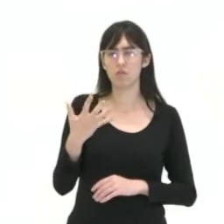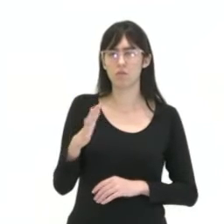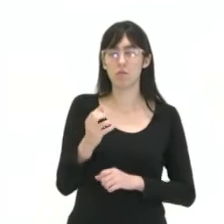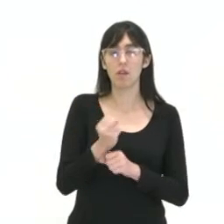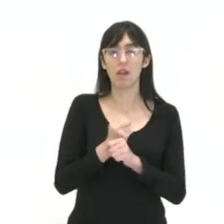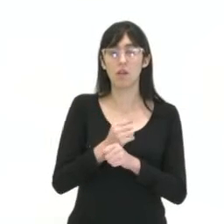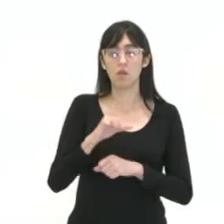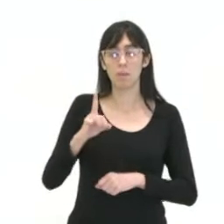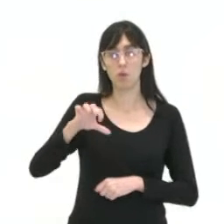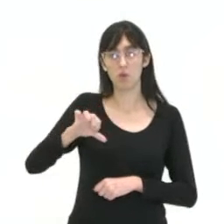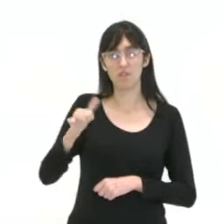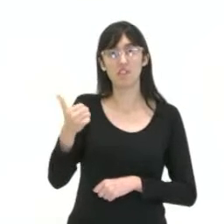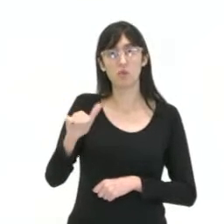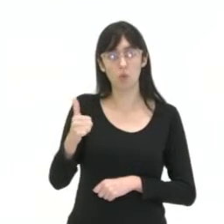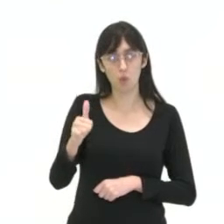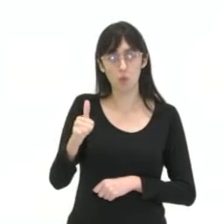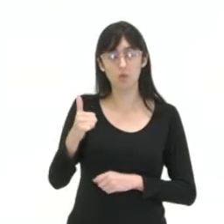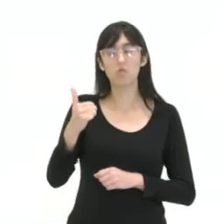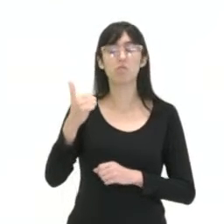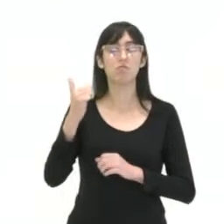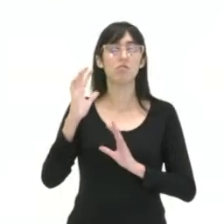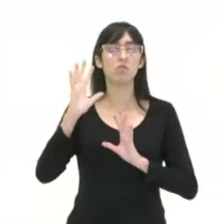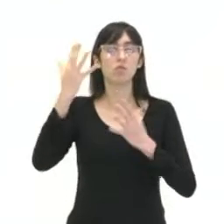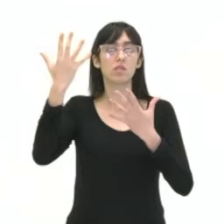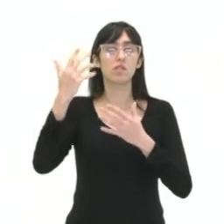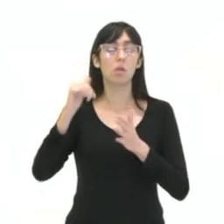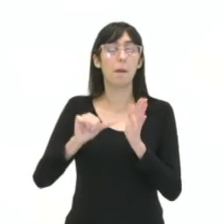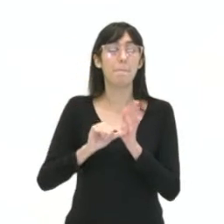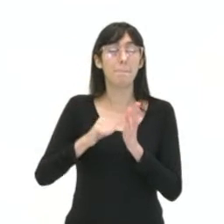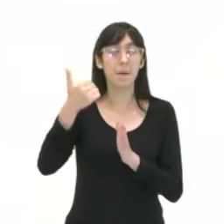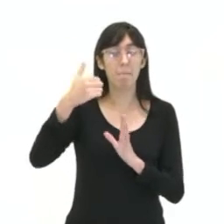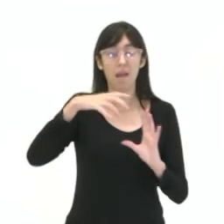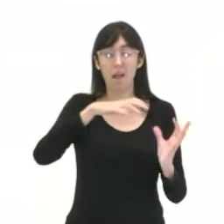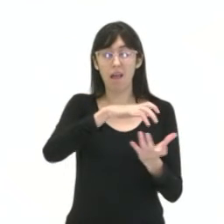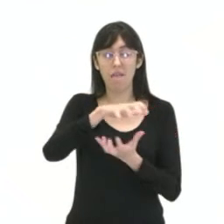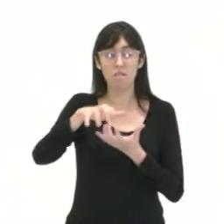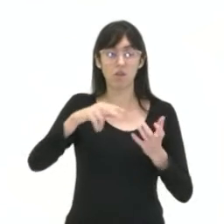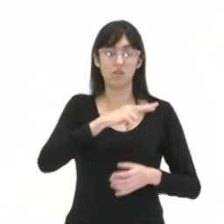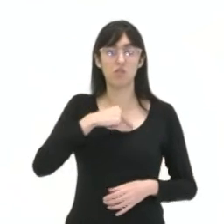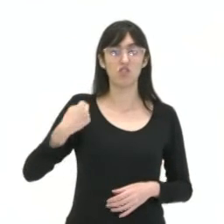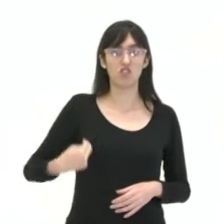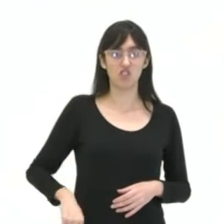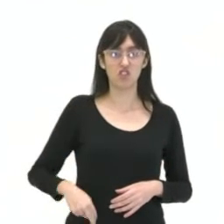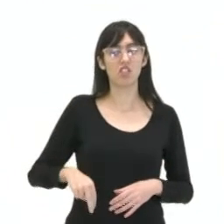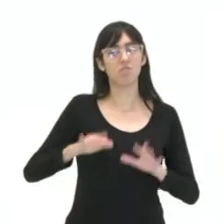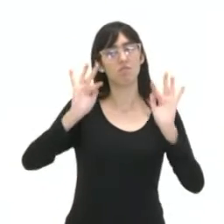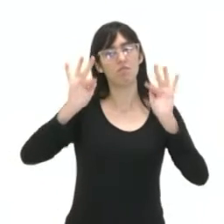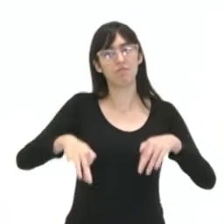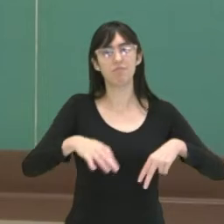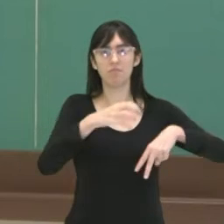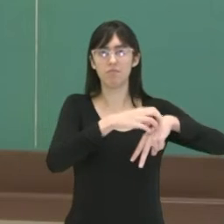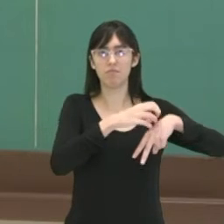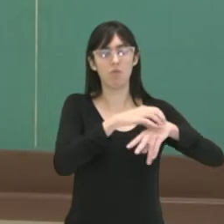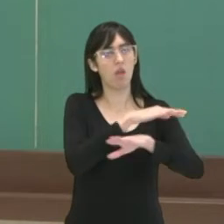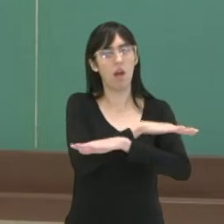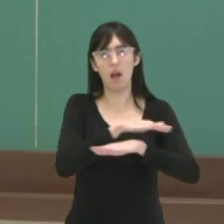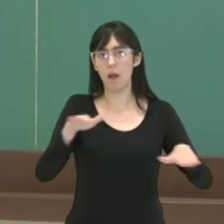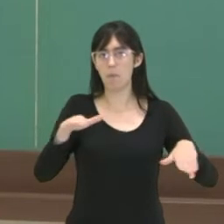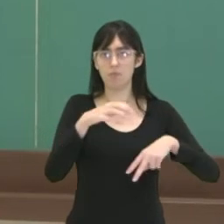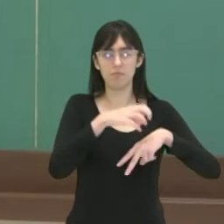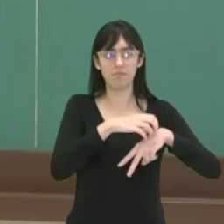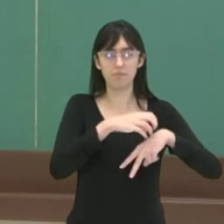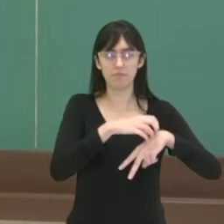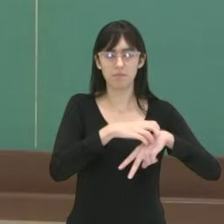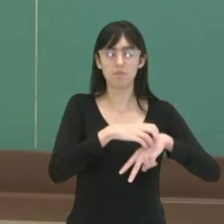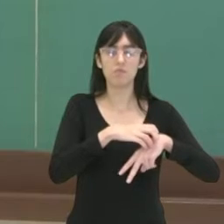1911 acontece a primeira Revolução Chinesa, fato que culminou no fim da monarquia, é quando finalmente acaba a